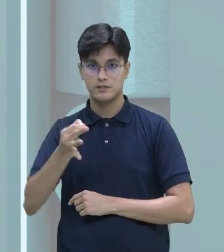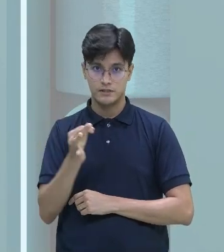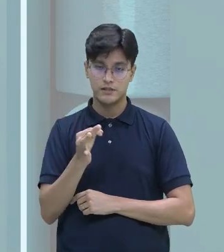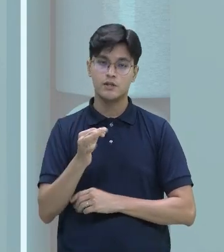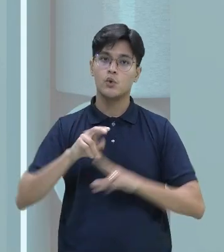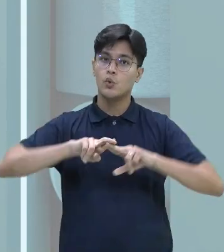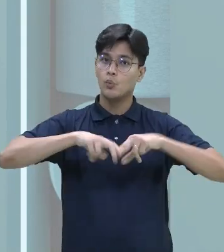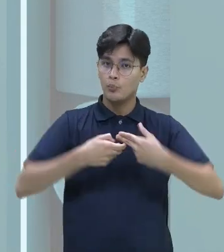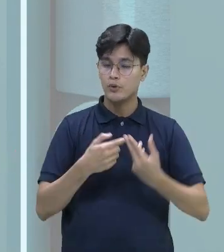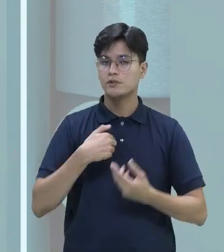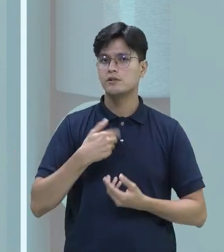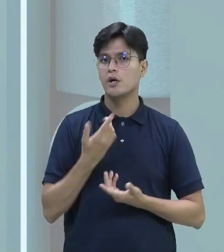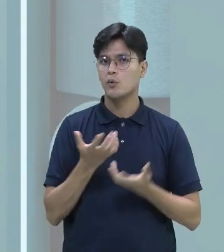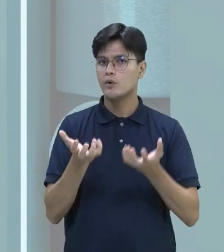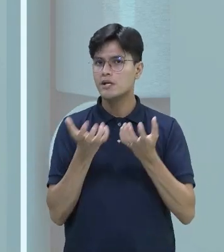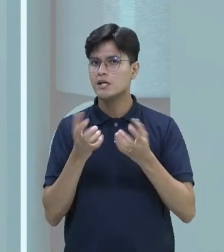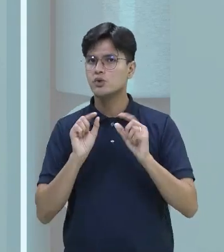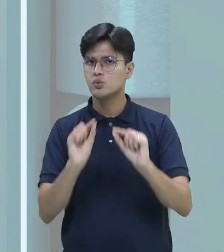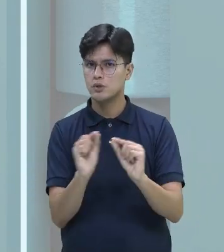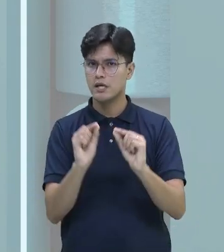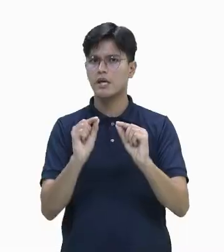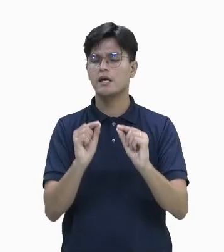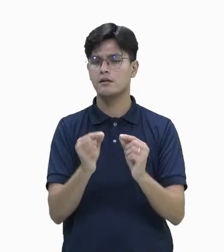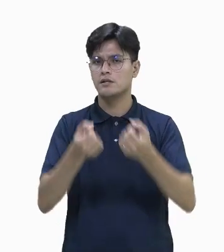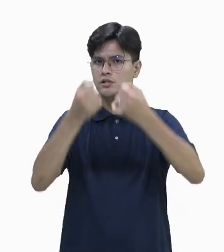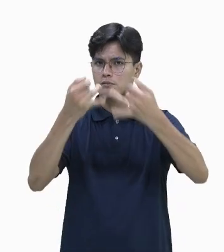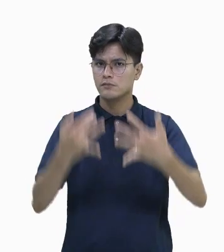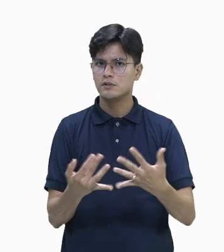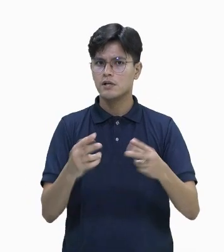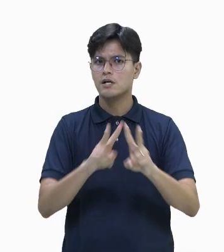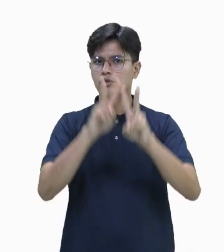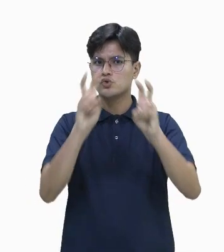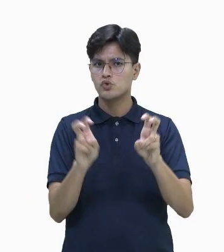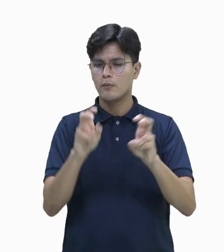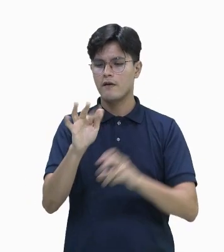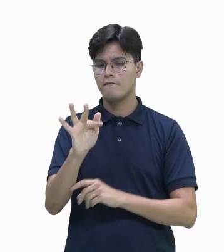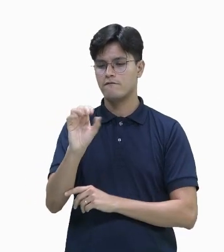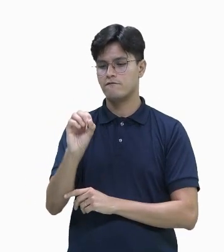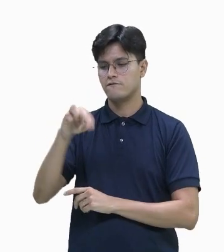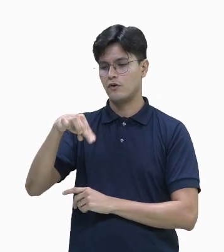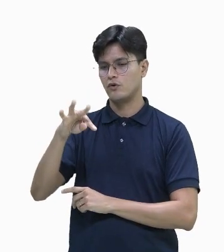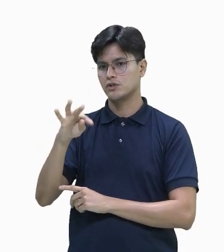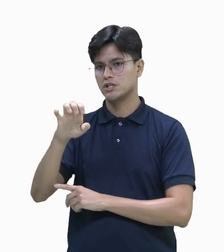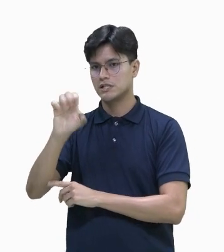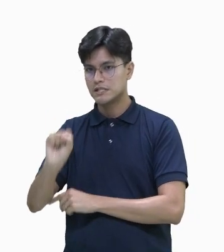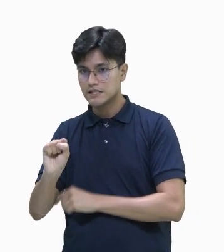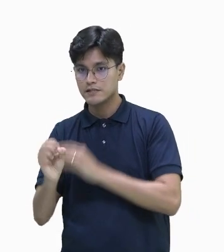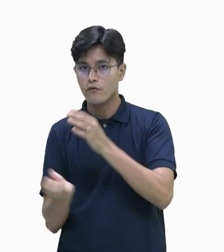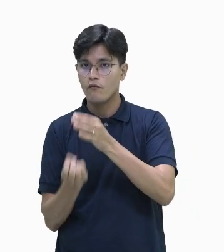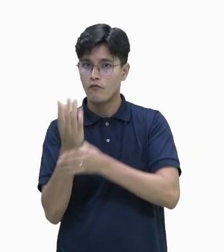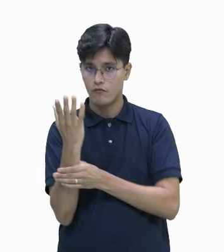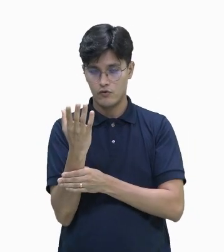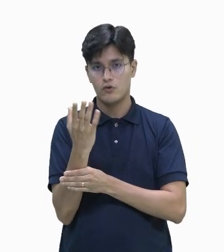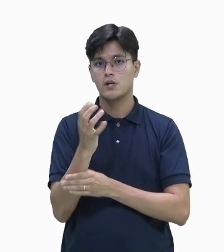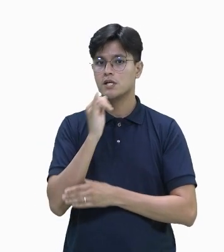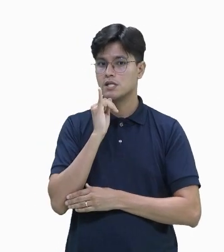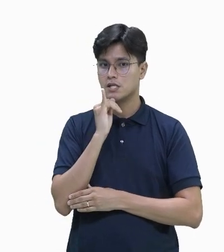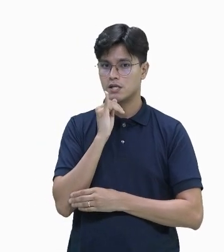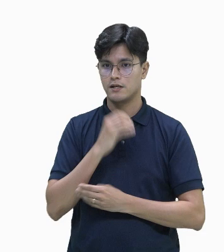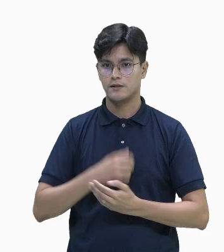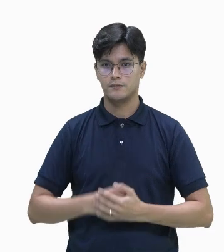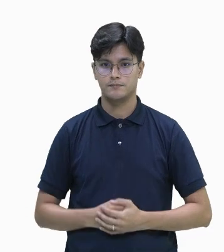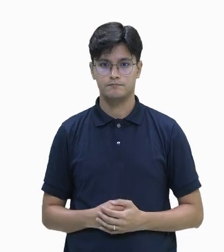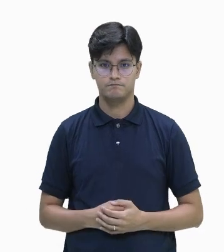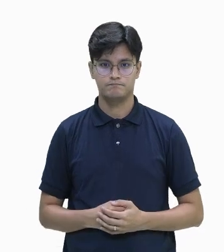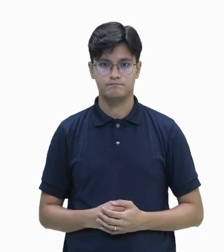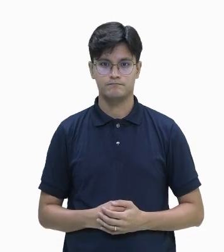das fontes. Voltando na cartela, por favor, nós vimos aí justamente tanto a questão mais moderna,